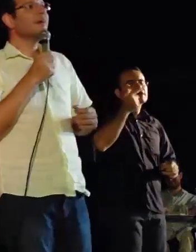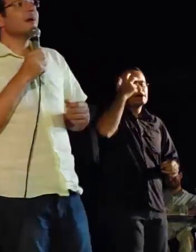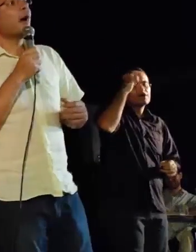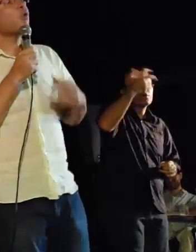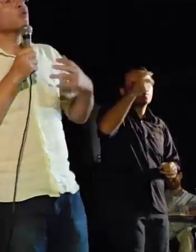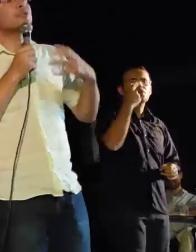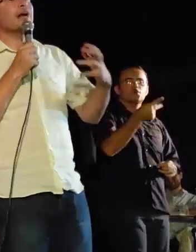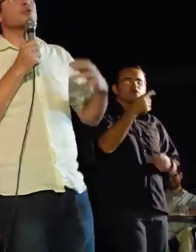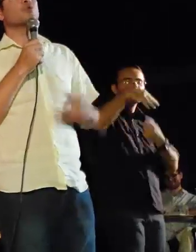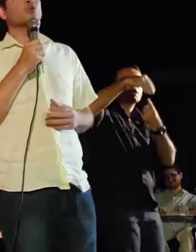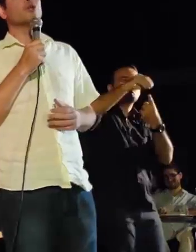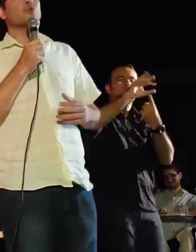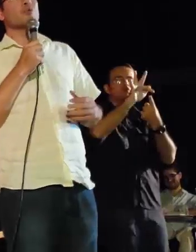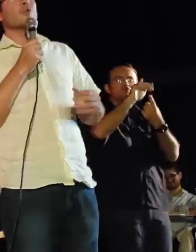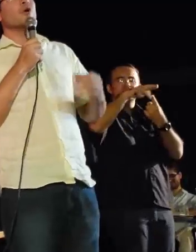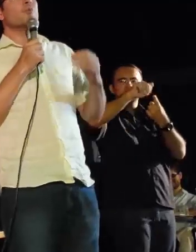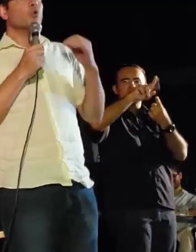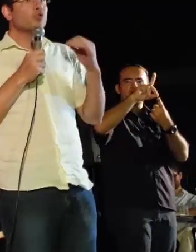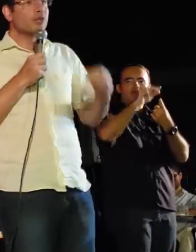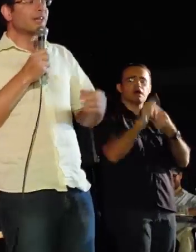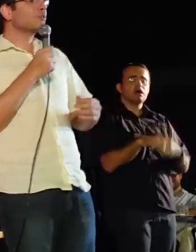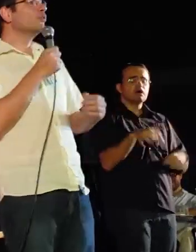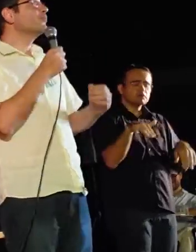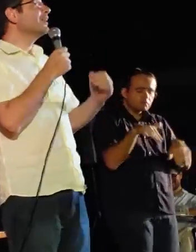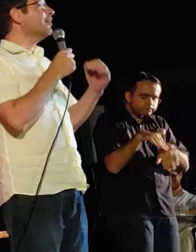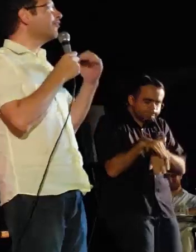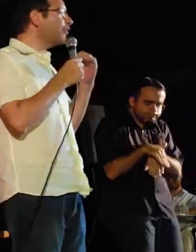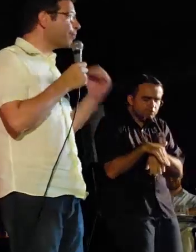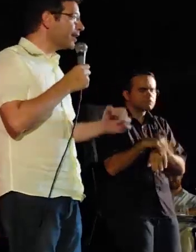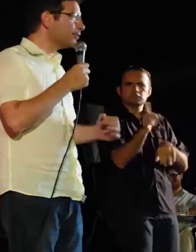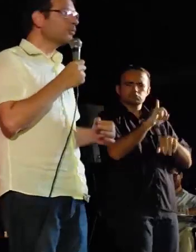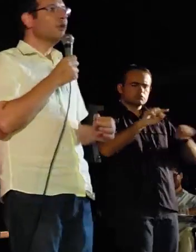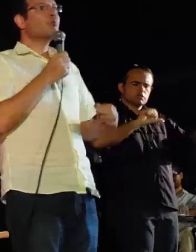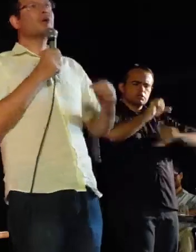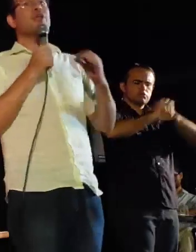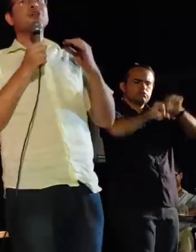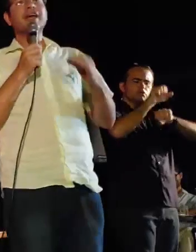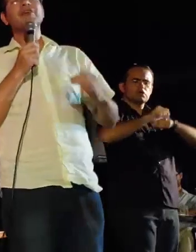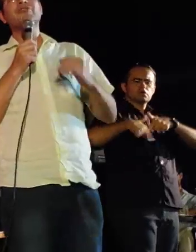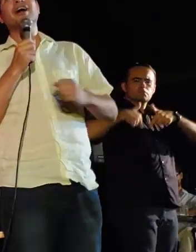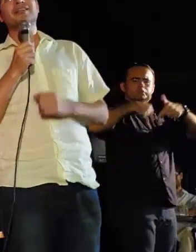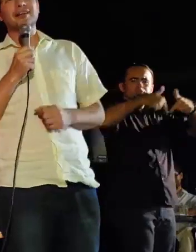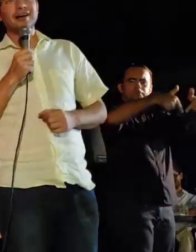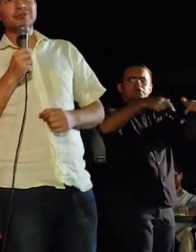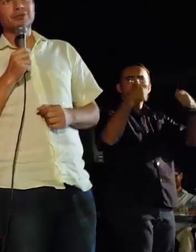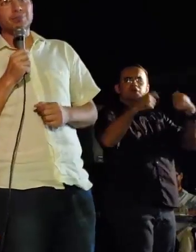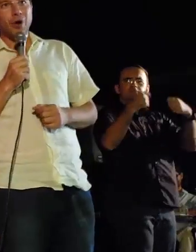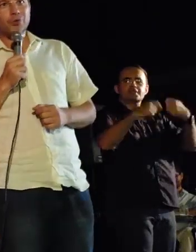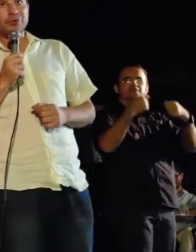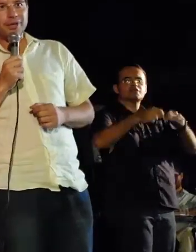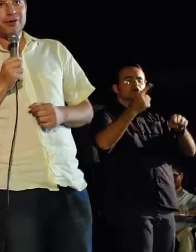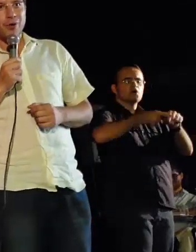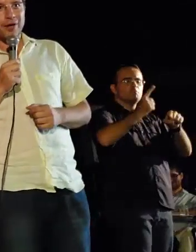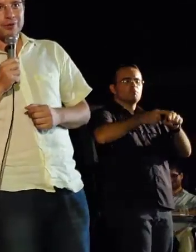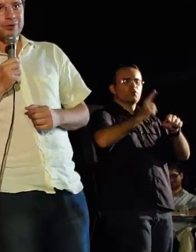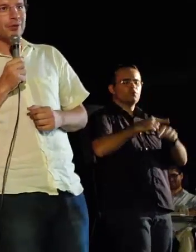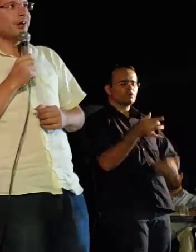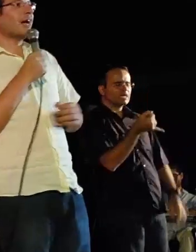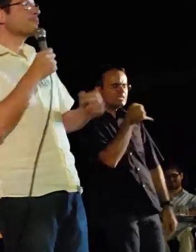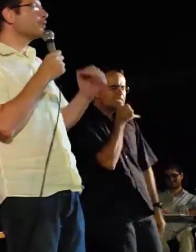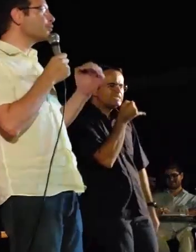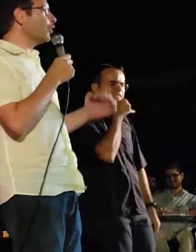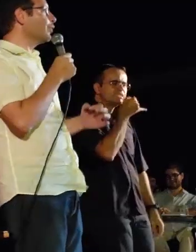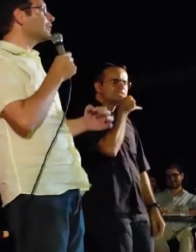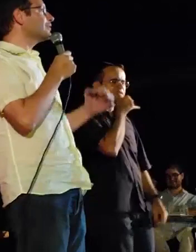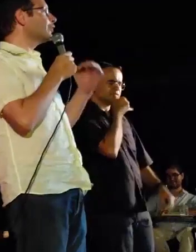agora, ao contrário de tudo isso, pulsando, vibrando, porque ninguém vai atrás de bloco de melancólico.